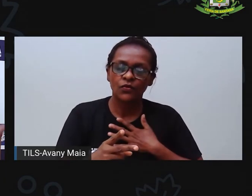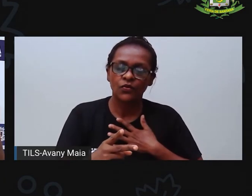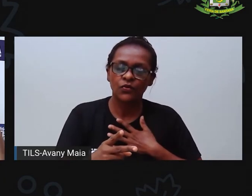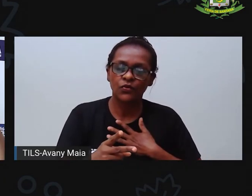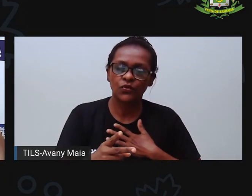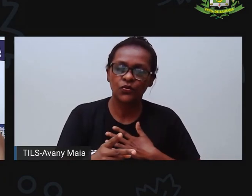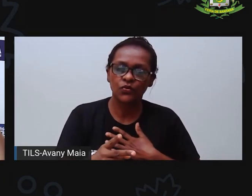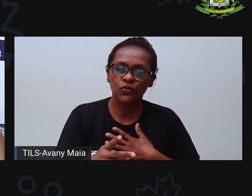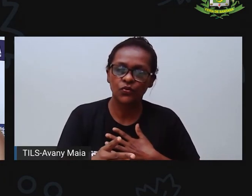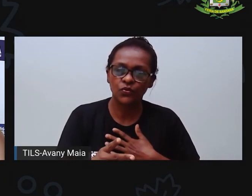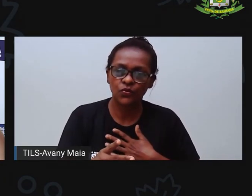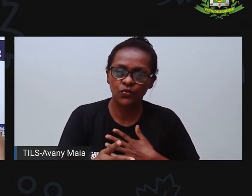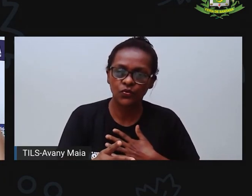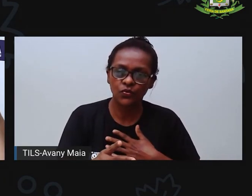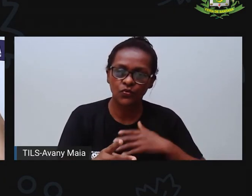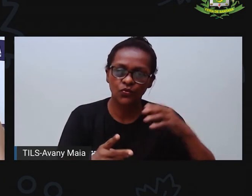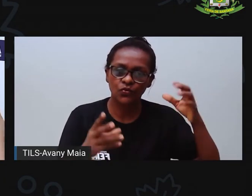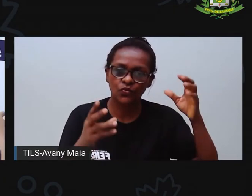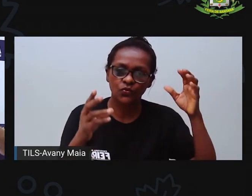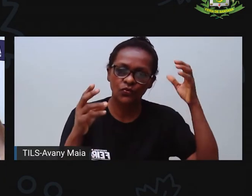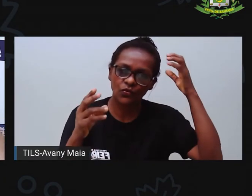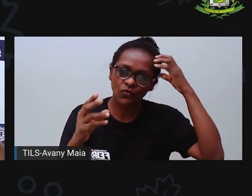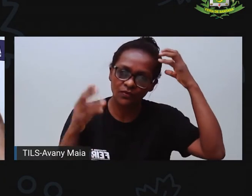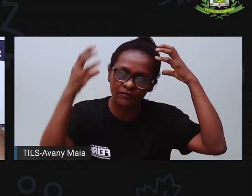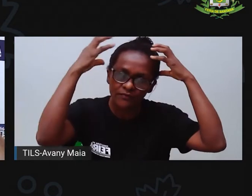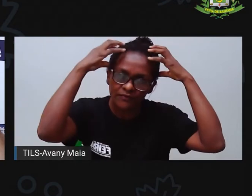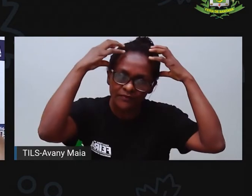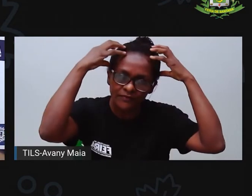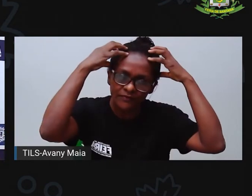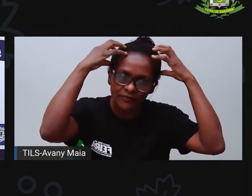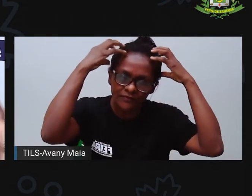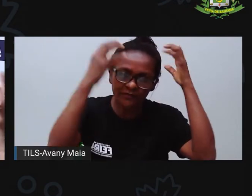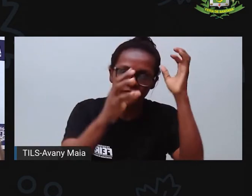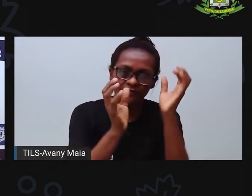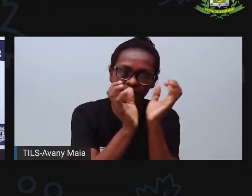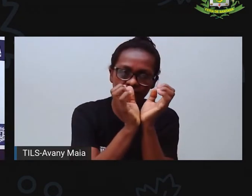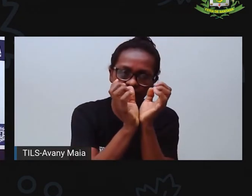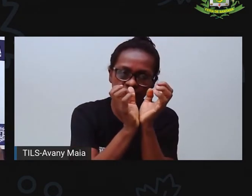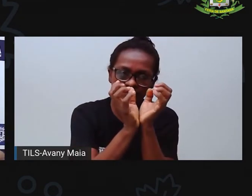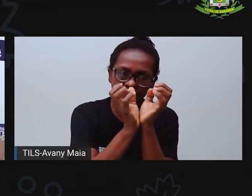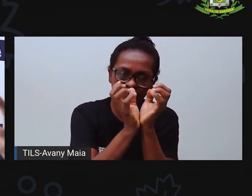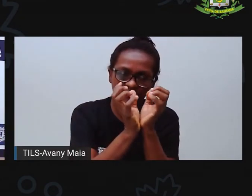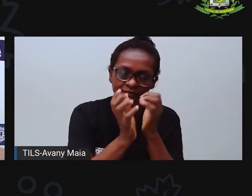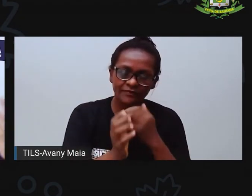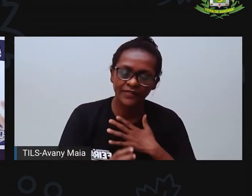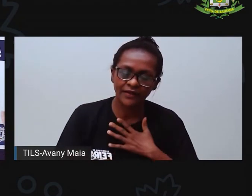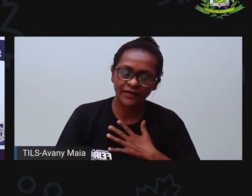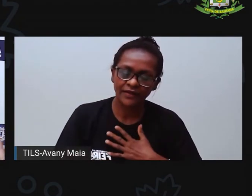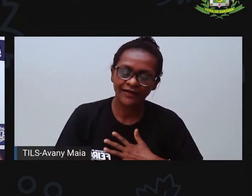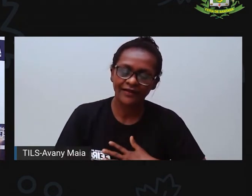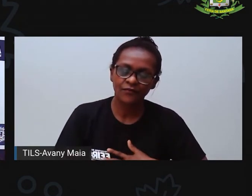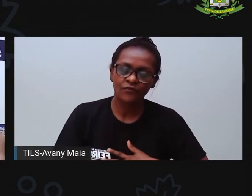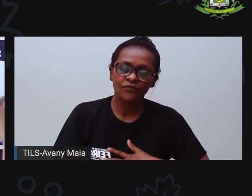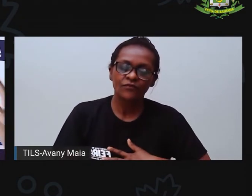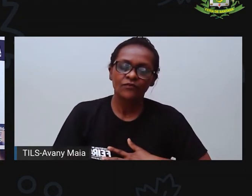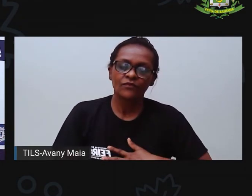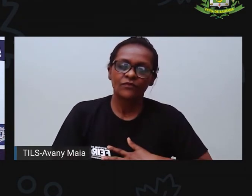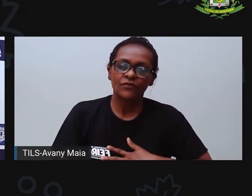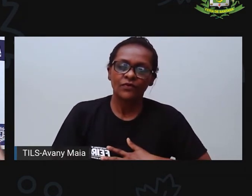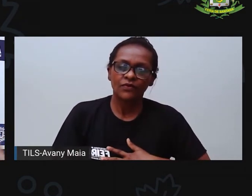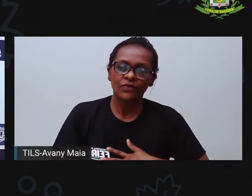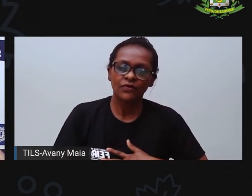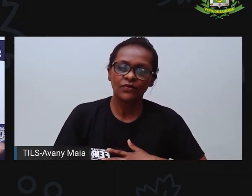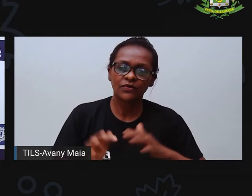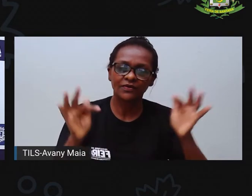a gente está deixando o nosso cérebro receber mais oxigênio. E com mais oxigênio ele fica mais esperto